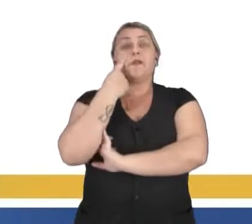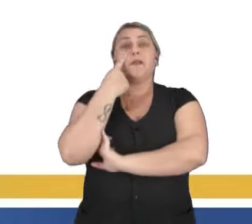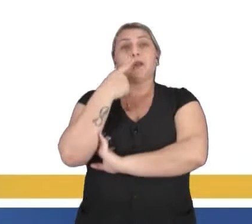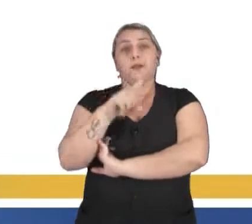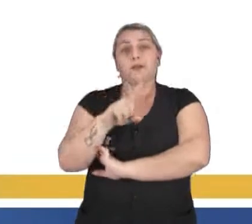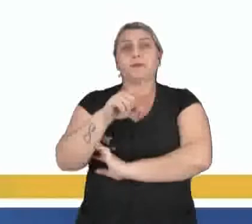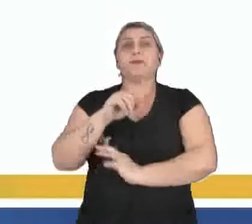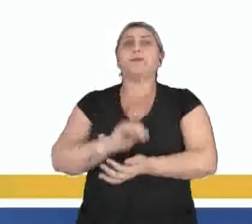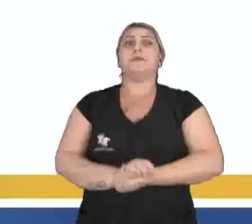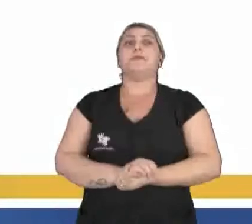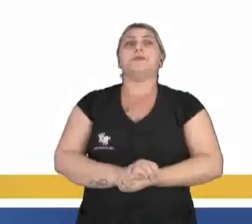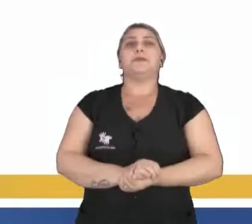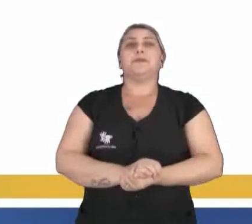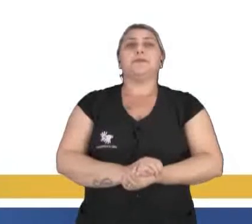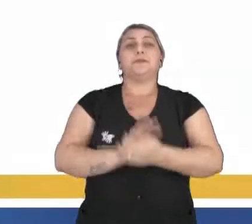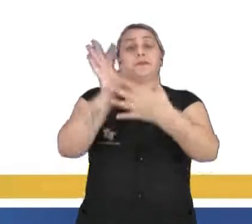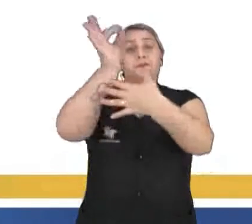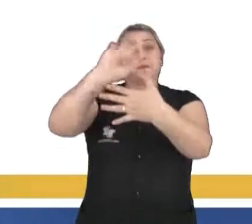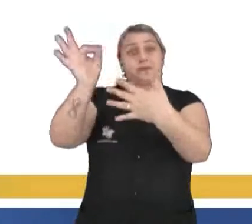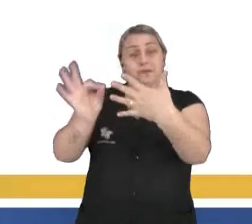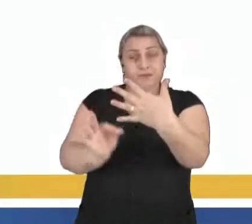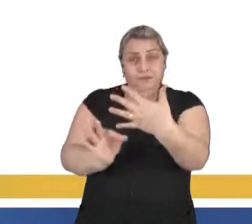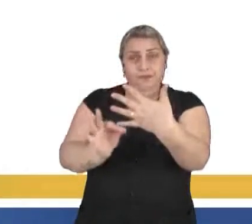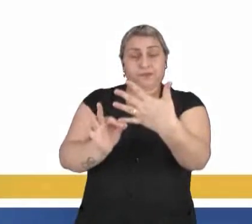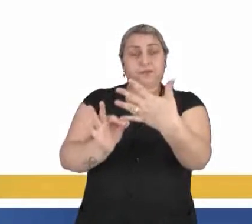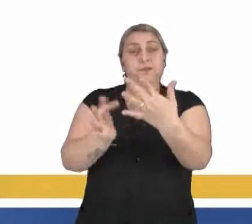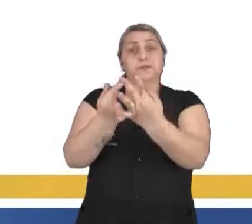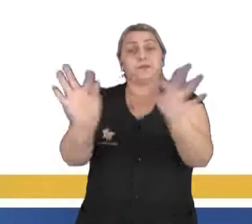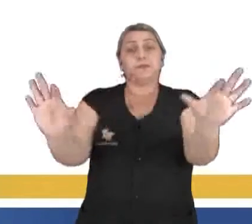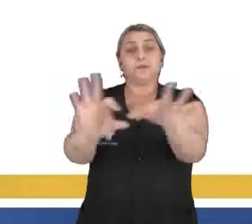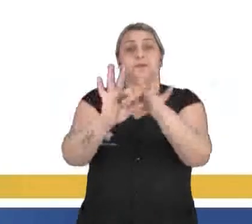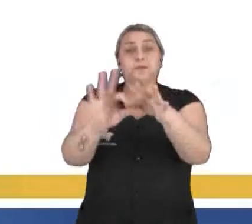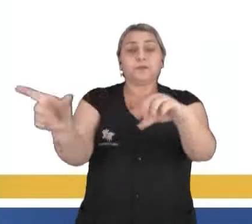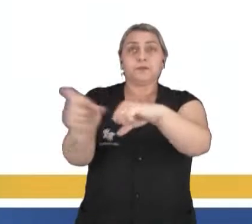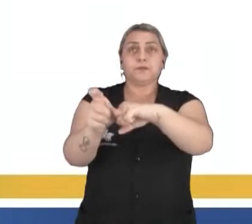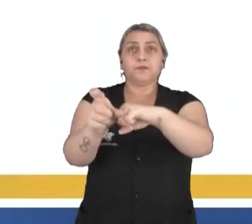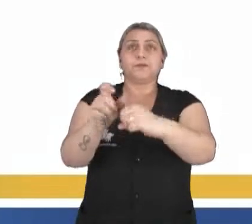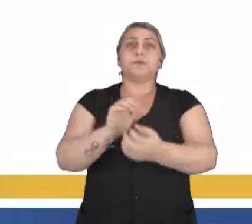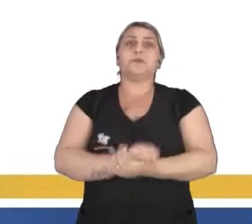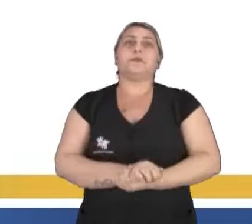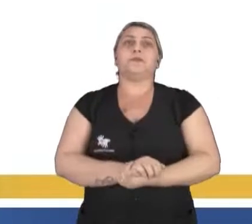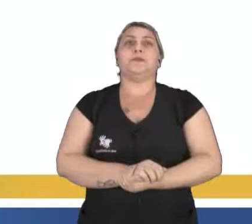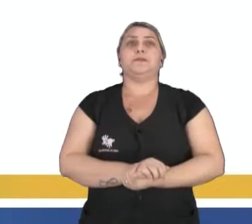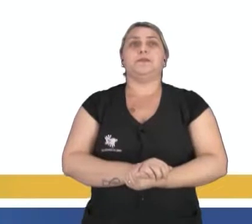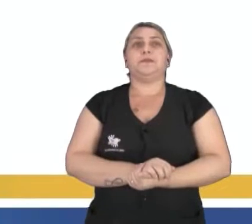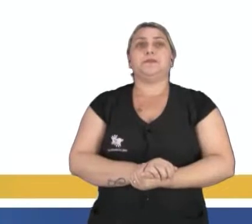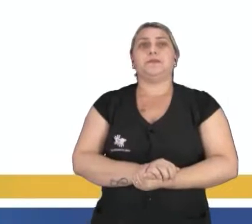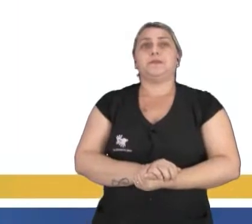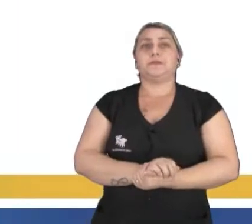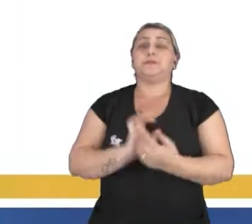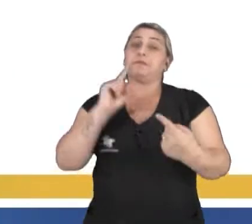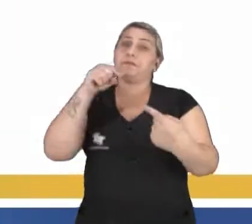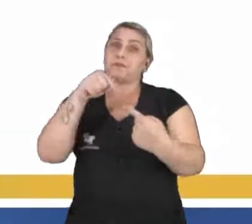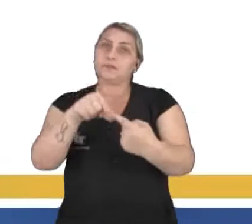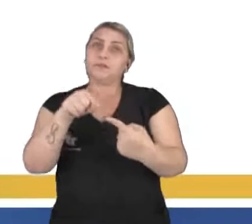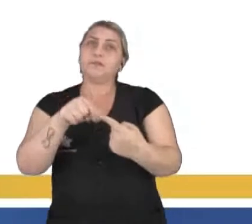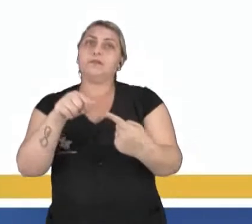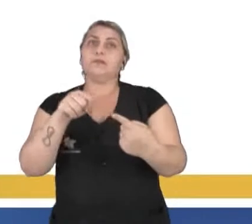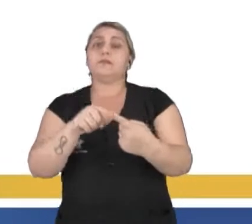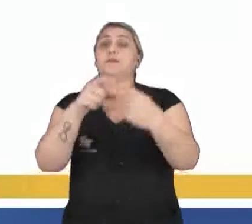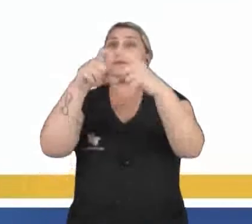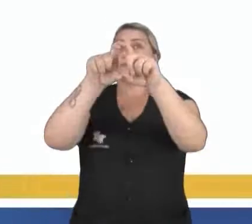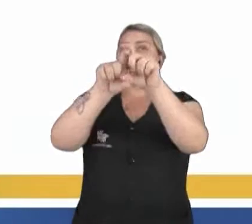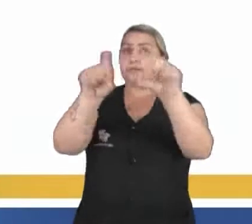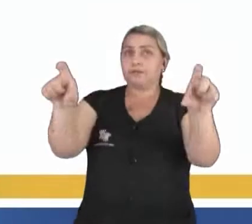aí. Vamos lá? Então, as classificações das orações subordinadas substantivas. Segundo a função que exerce